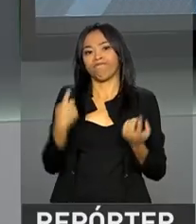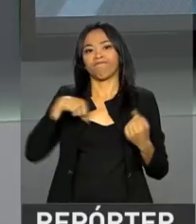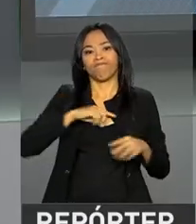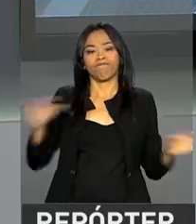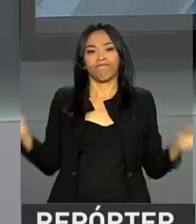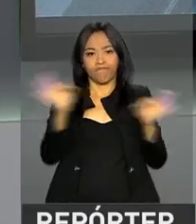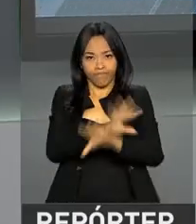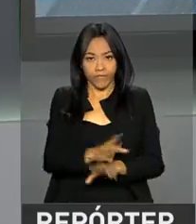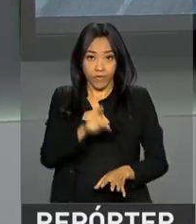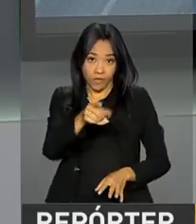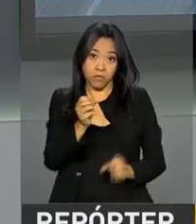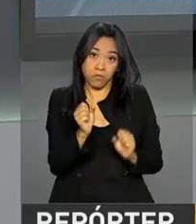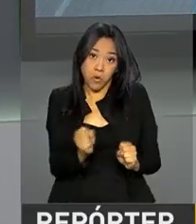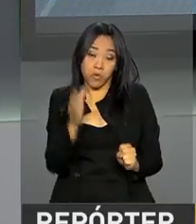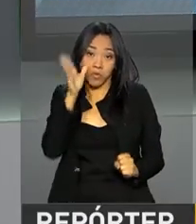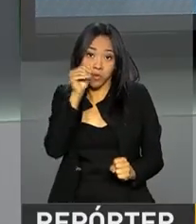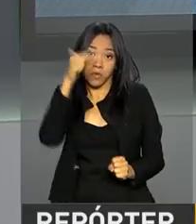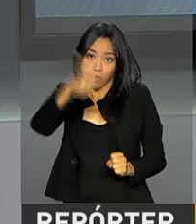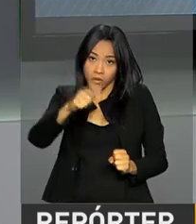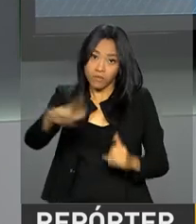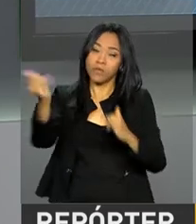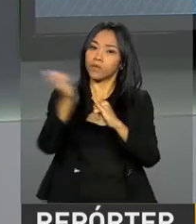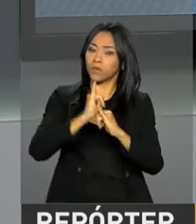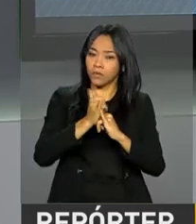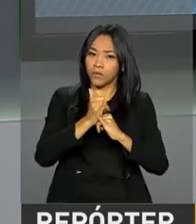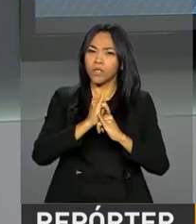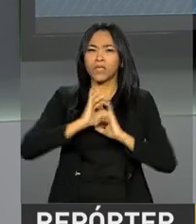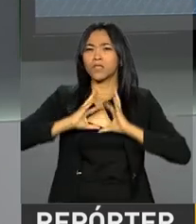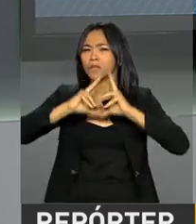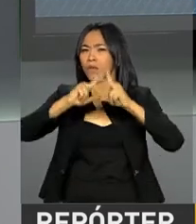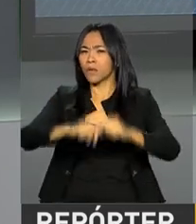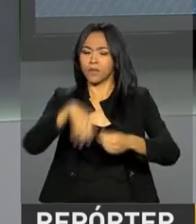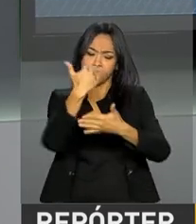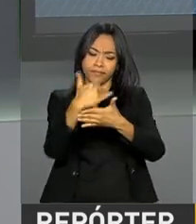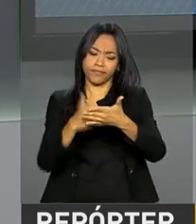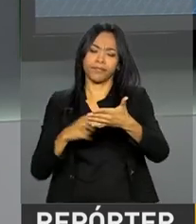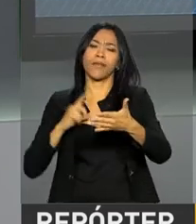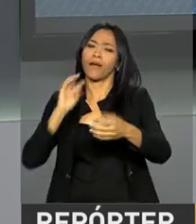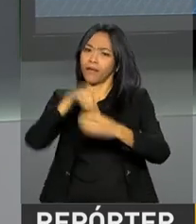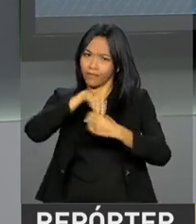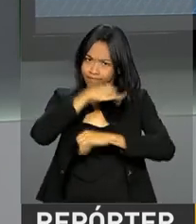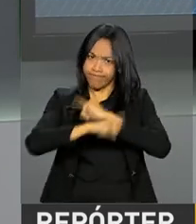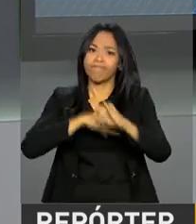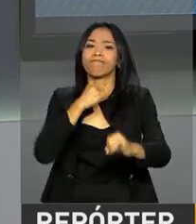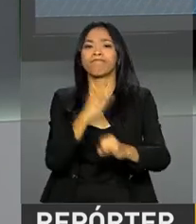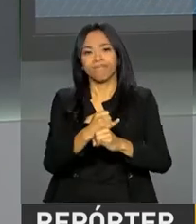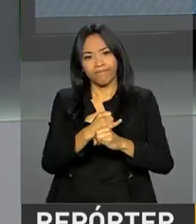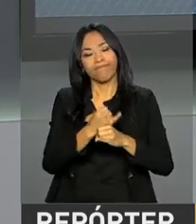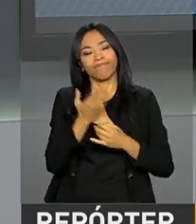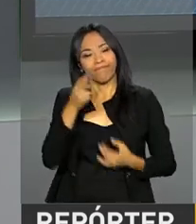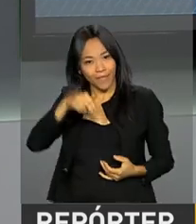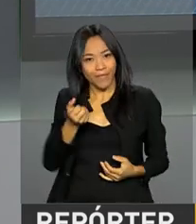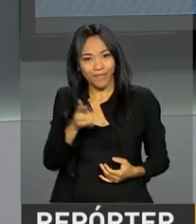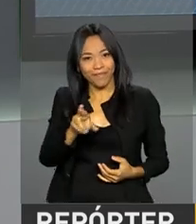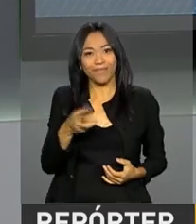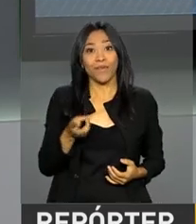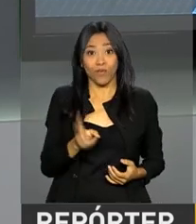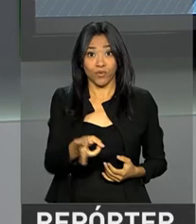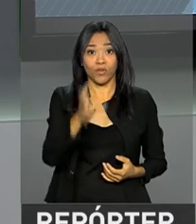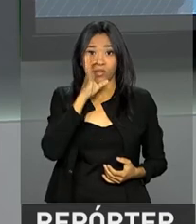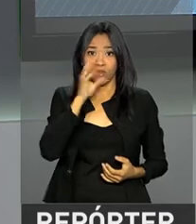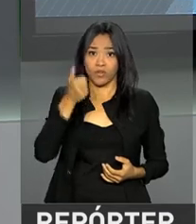ficamos por aqui você pode rever as reportagens no youtube e toda a nossa programação também está na página da nbr na internet